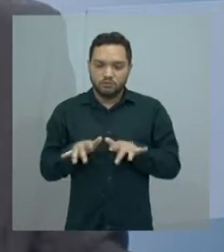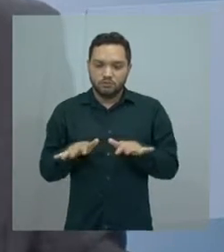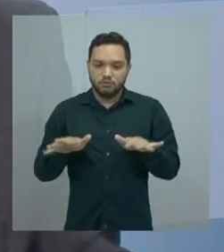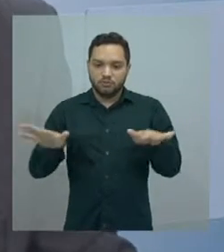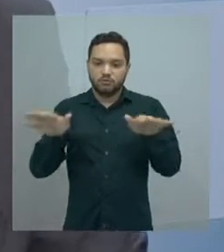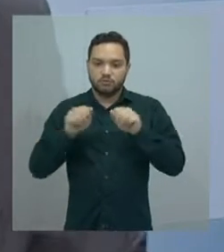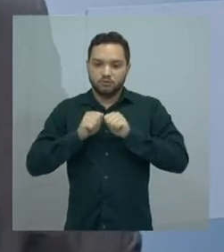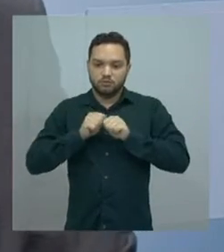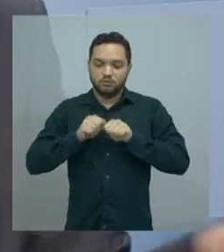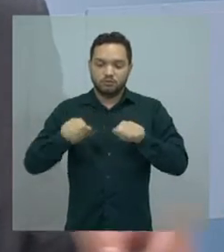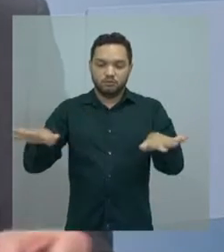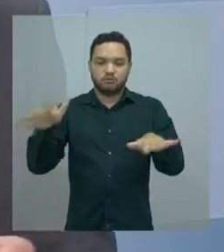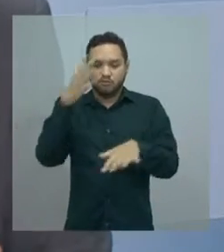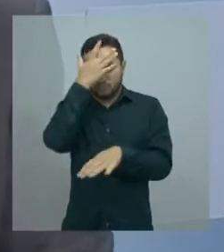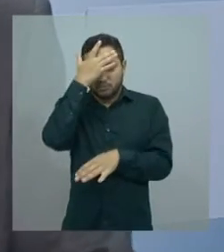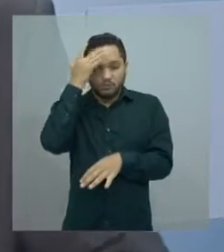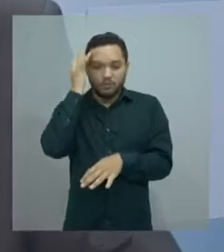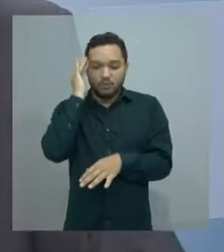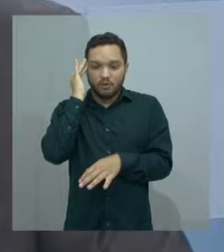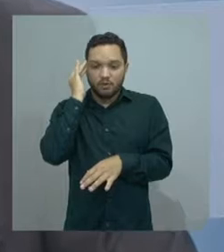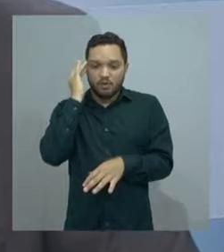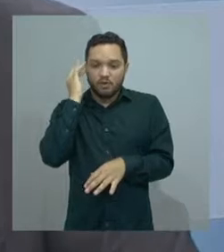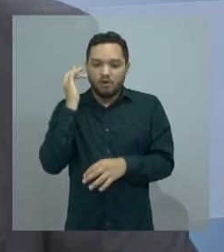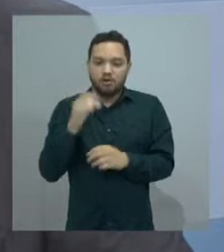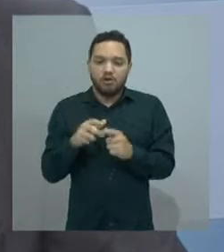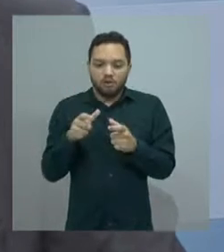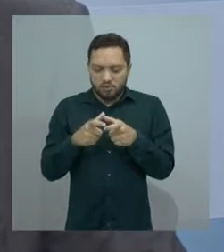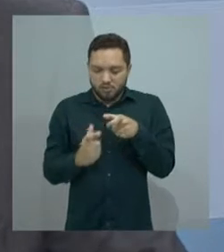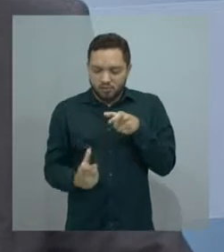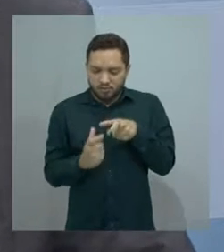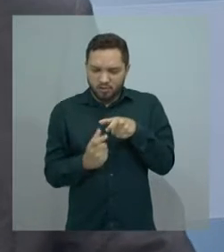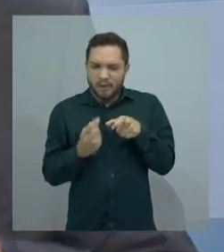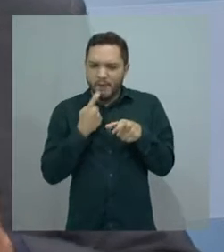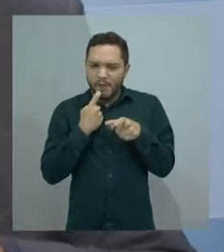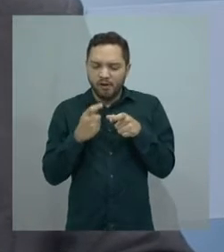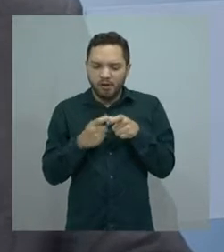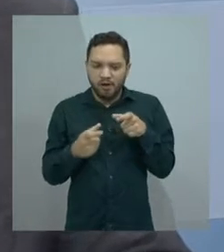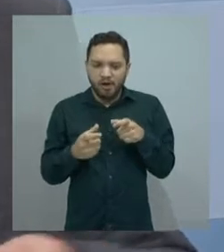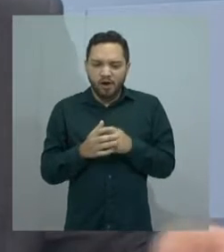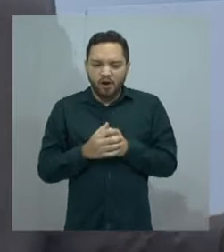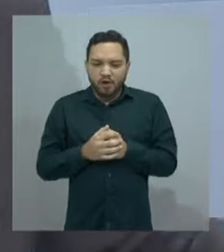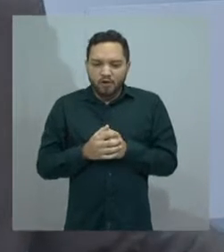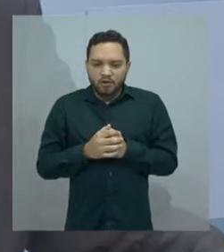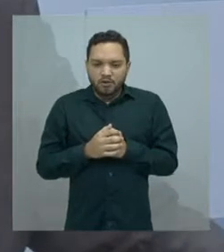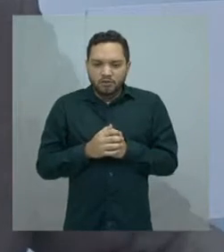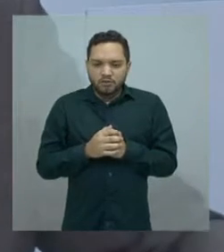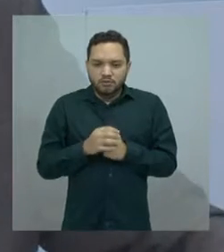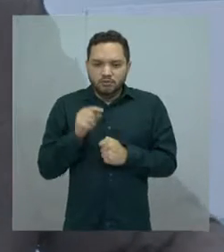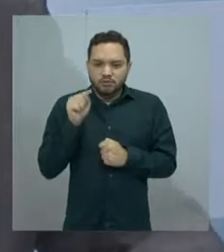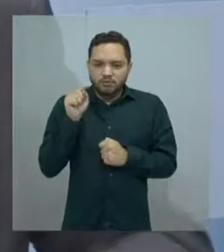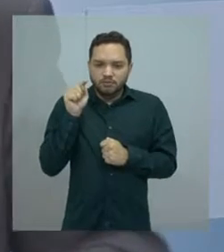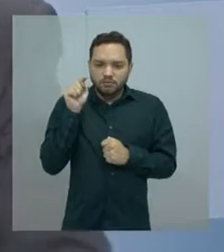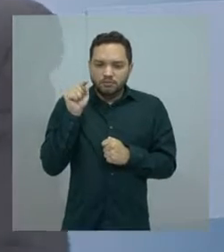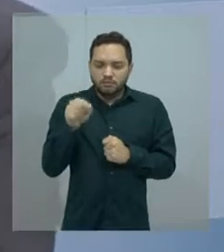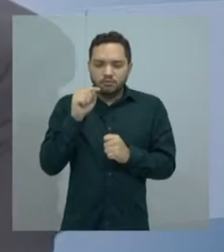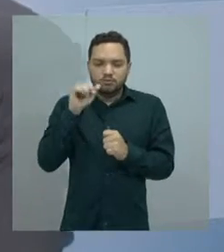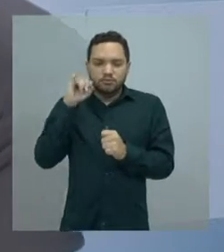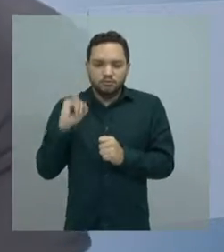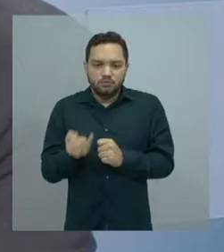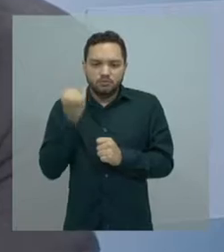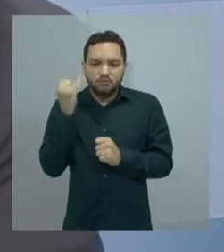número possível de pessoas em um formato de cartão de bolso e se utilizando, Carlos, inclusive